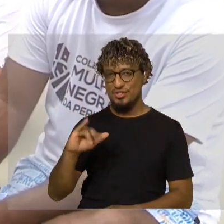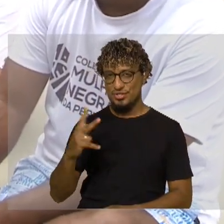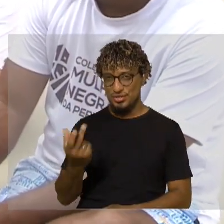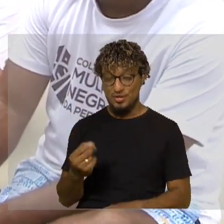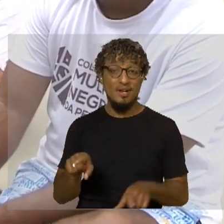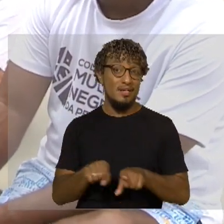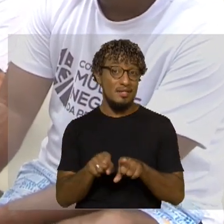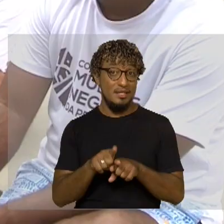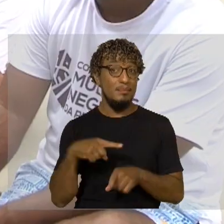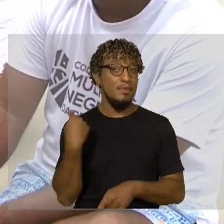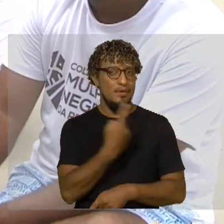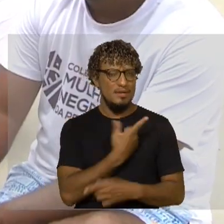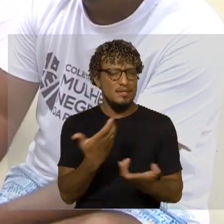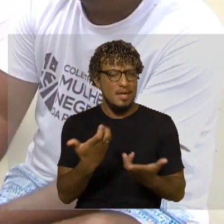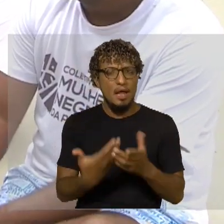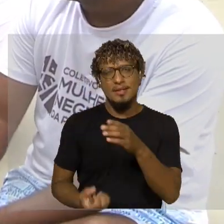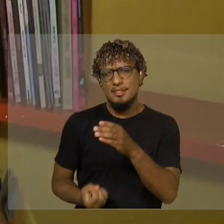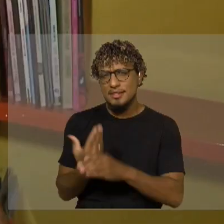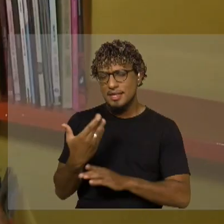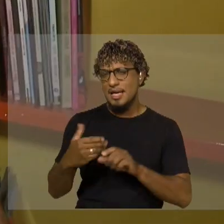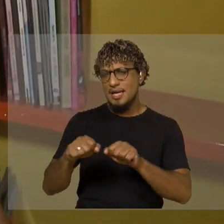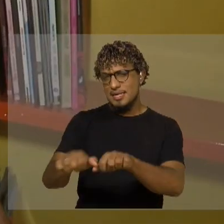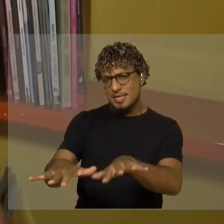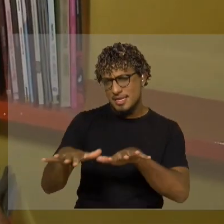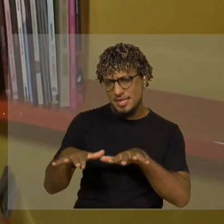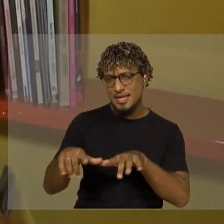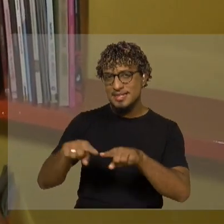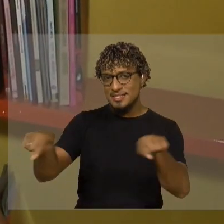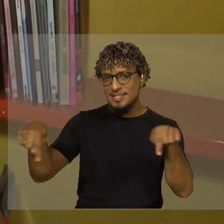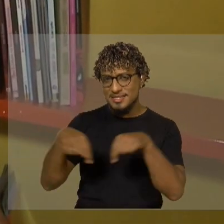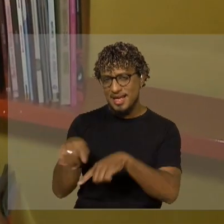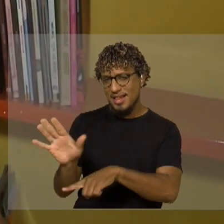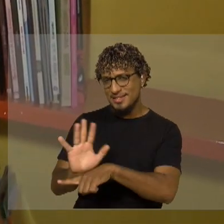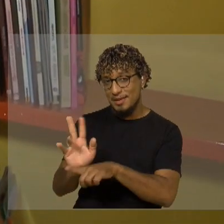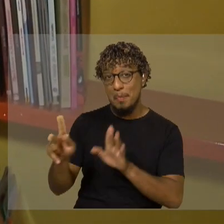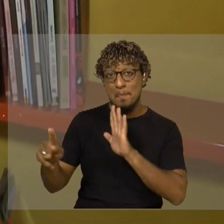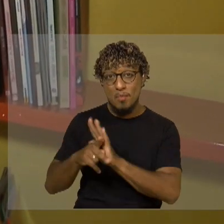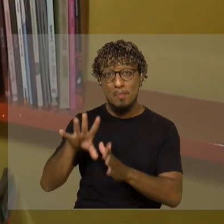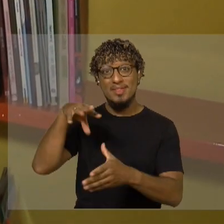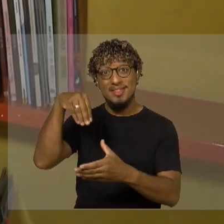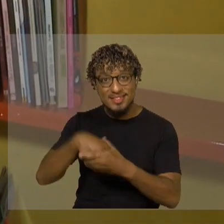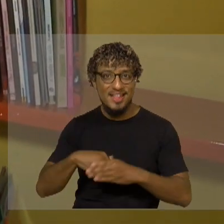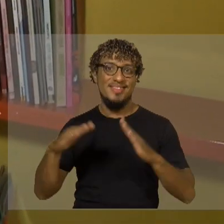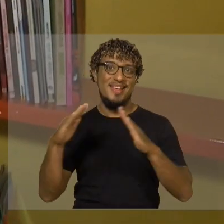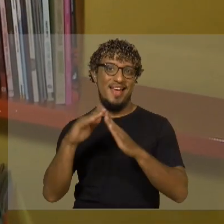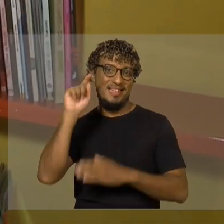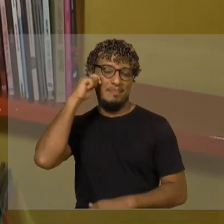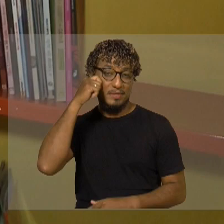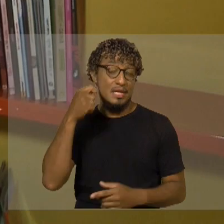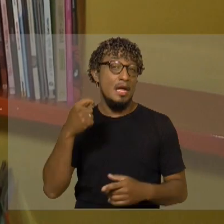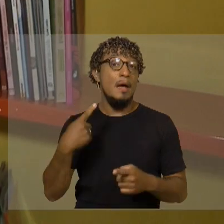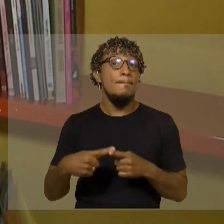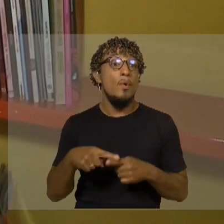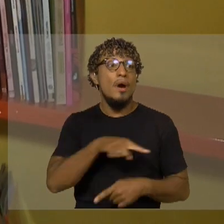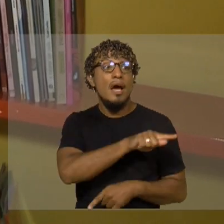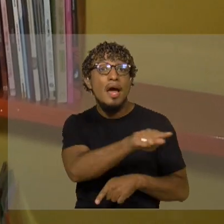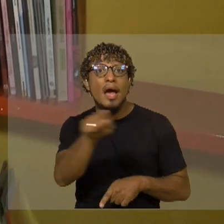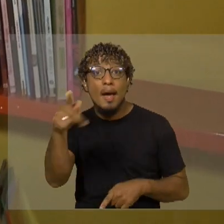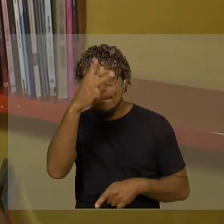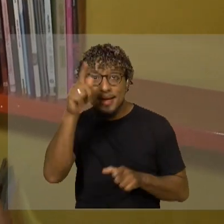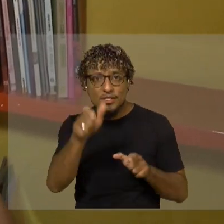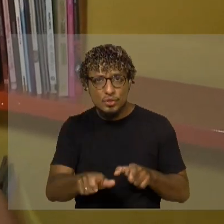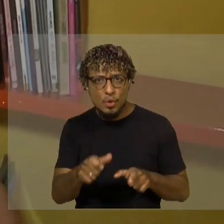a nossa sala aqui dentro da Casa das Pretas, para que o pessoal da comunidade tenha também esse espaço. Porque já que a gente não consegue chegar